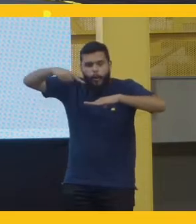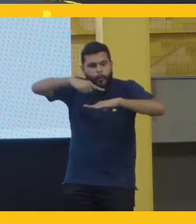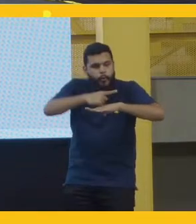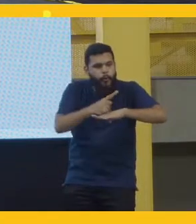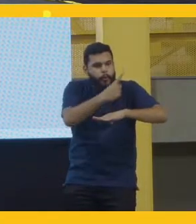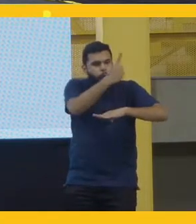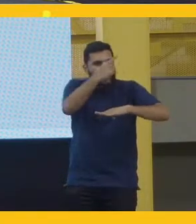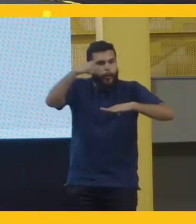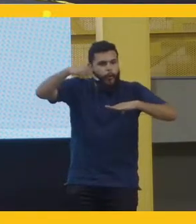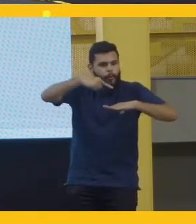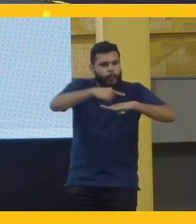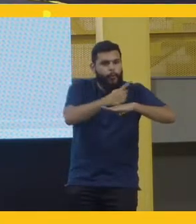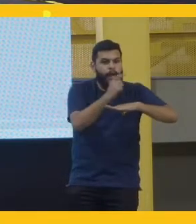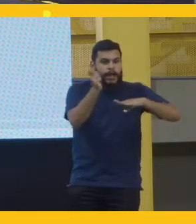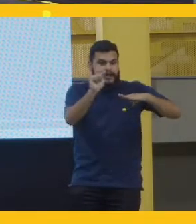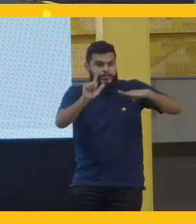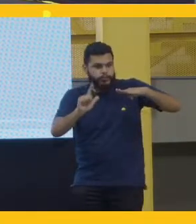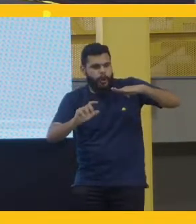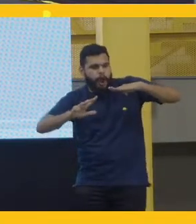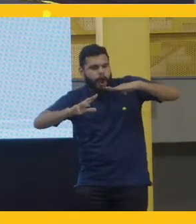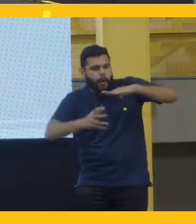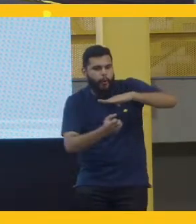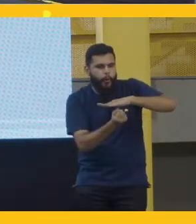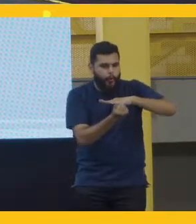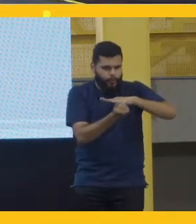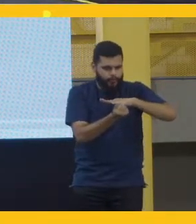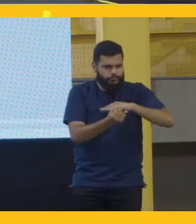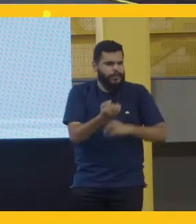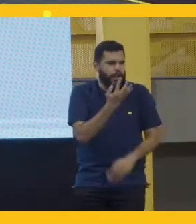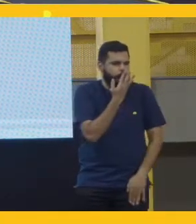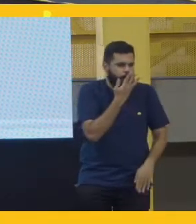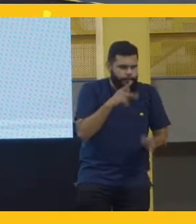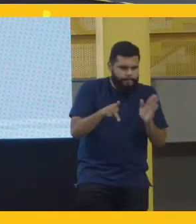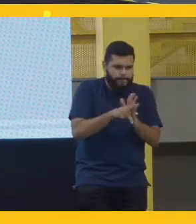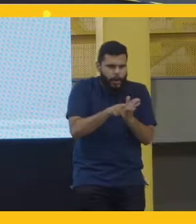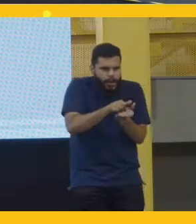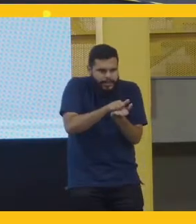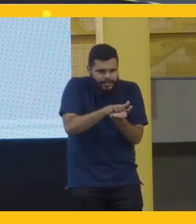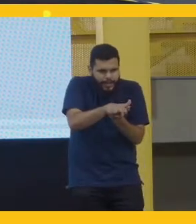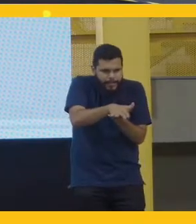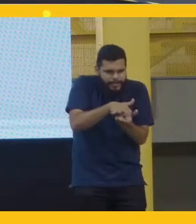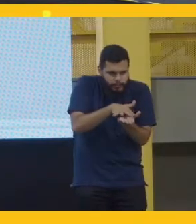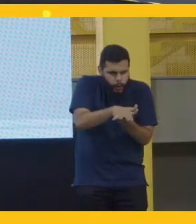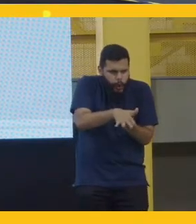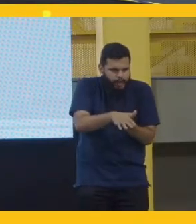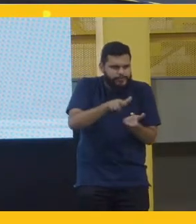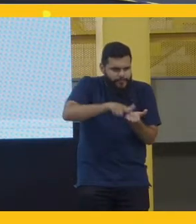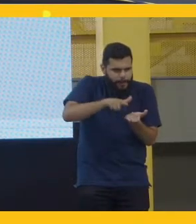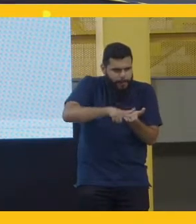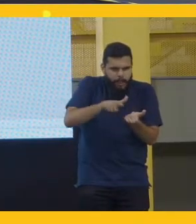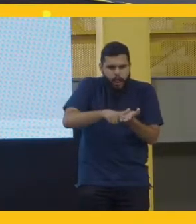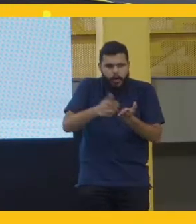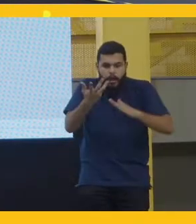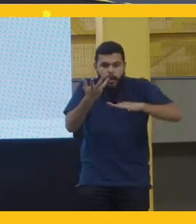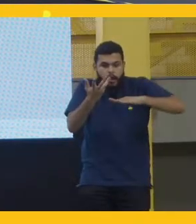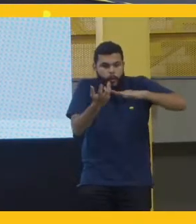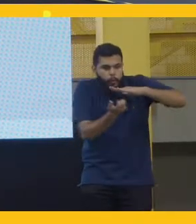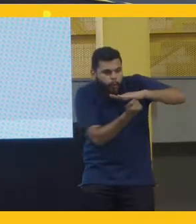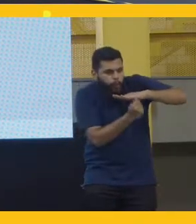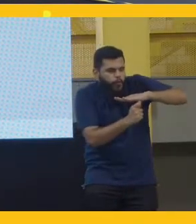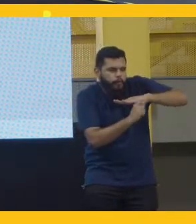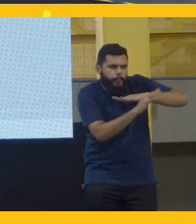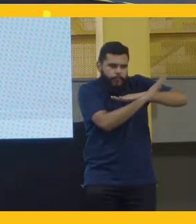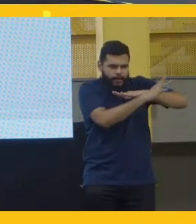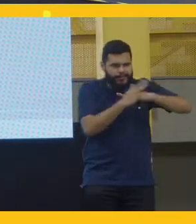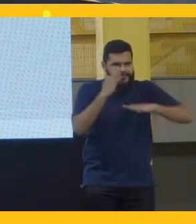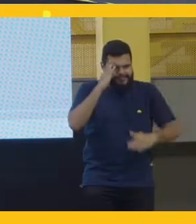azul. Então a tinta da impressora, ela foi feita para que você tivesse absorção. Você fala, mas Douglas, eu estou